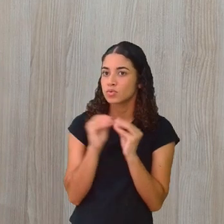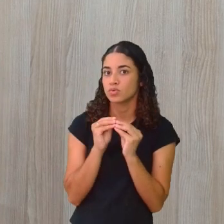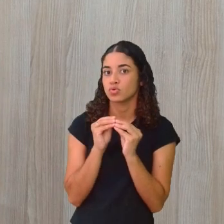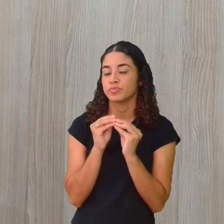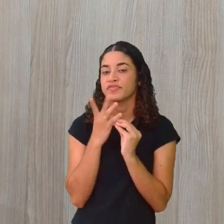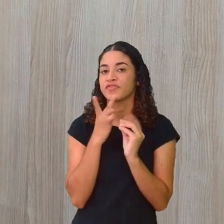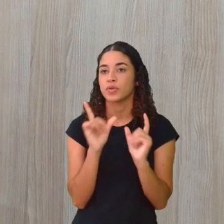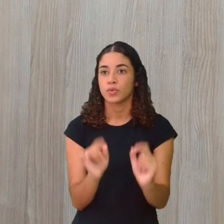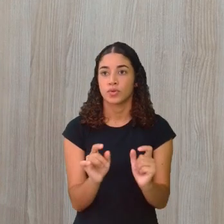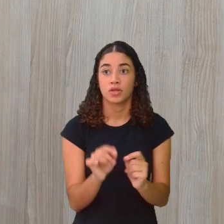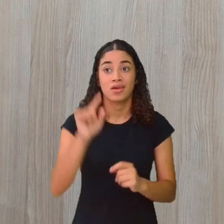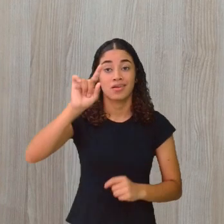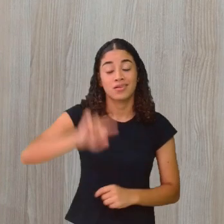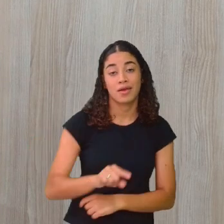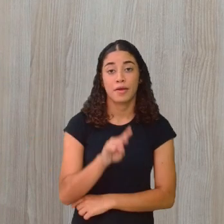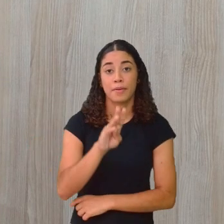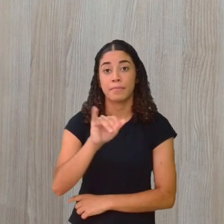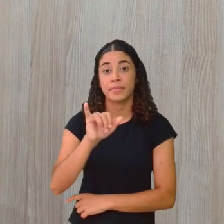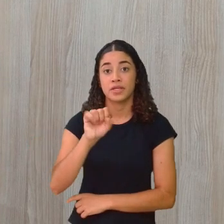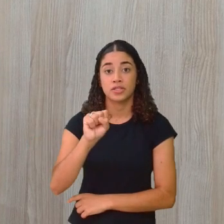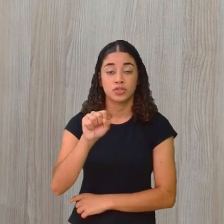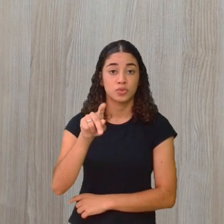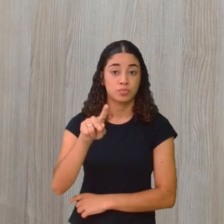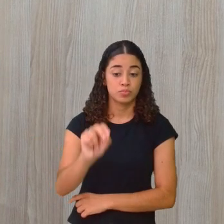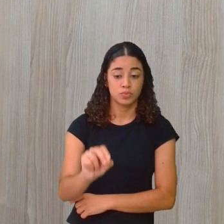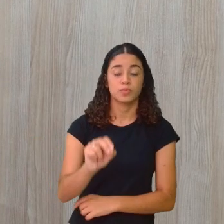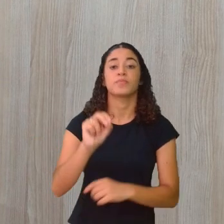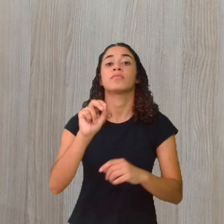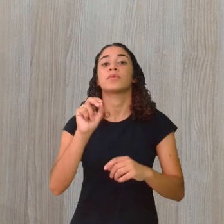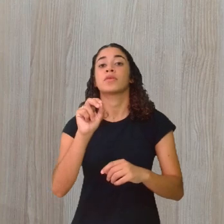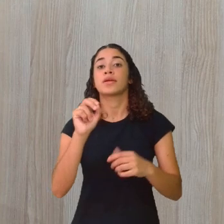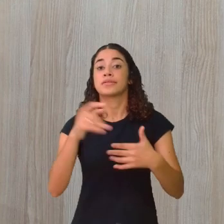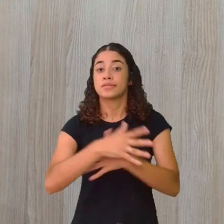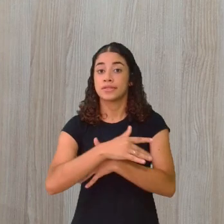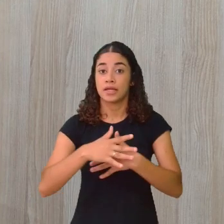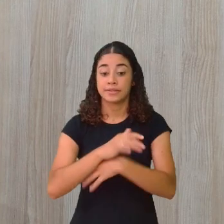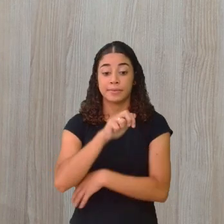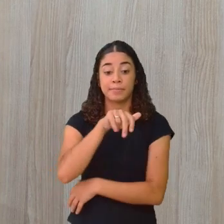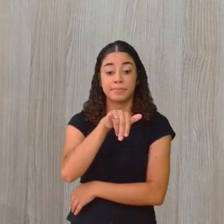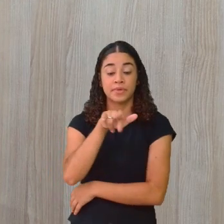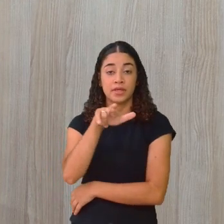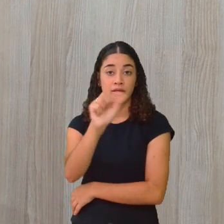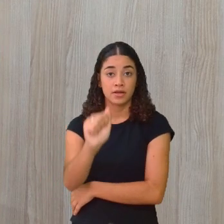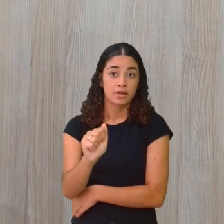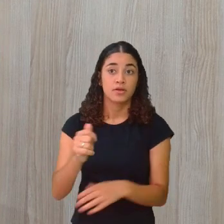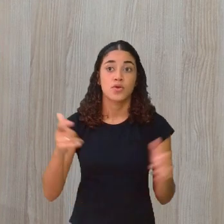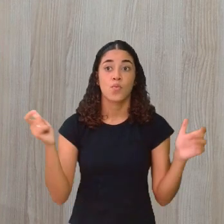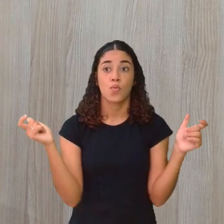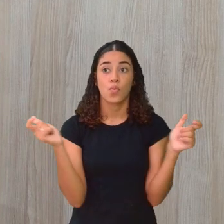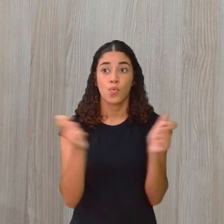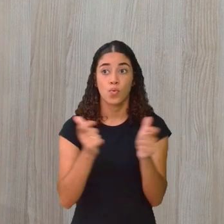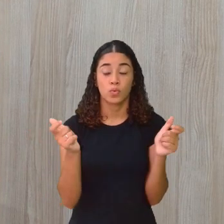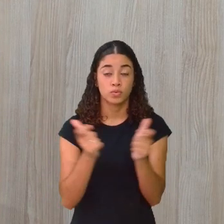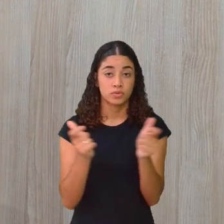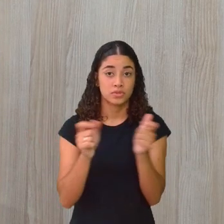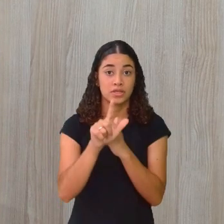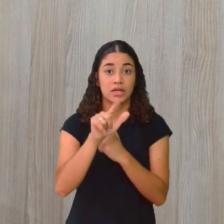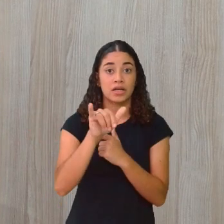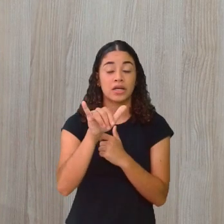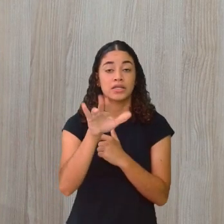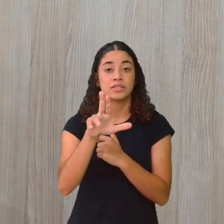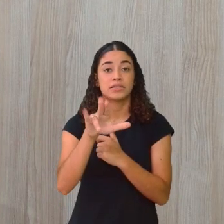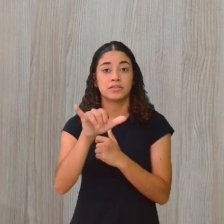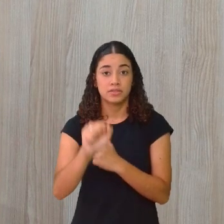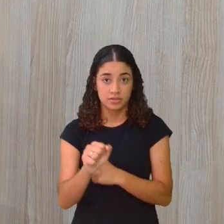é que ele foi bispo, né, da cidade de Mira, né, que ficava na região da Lícia, na atual